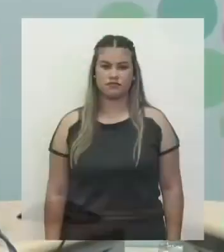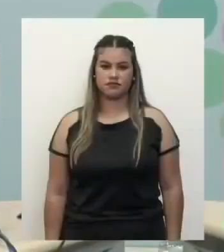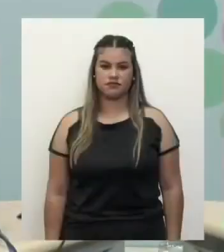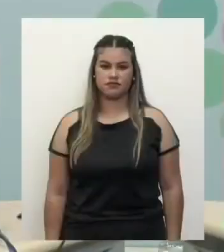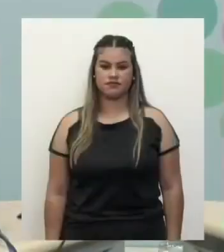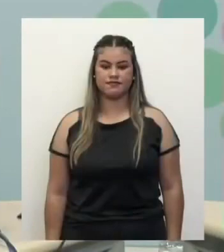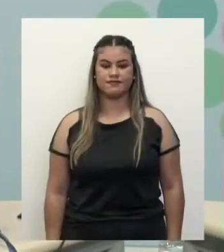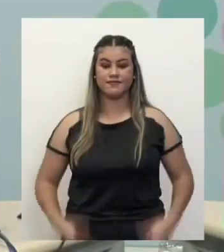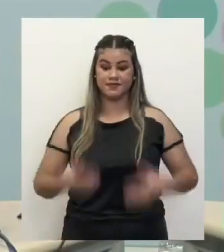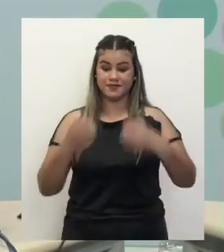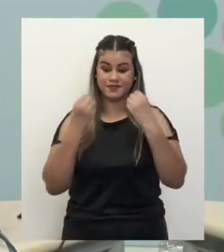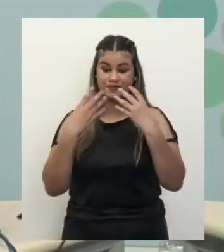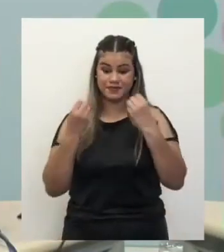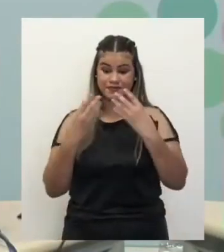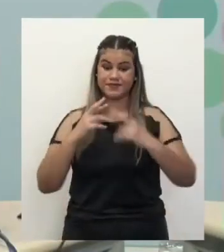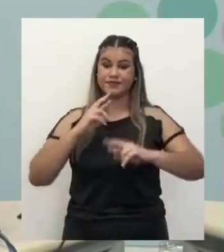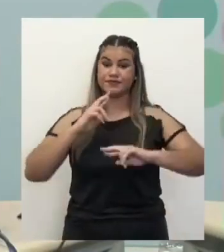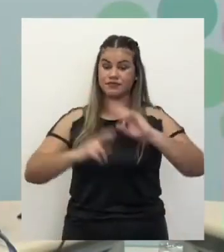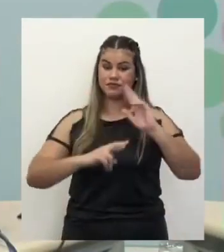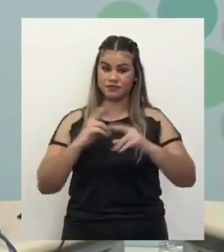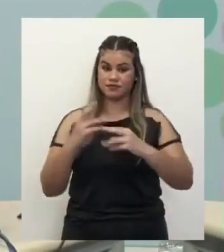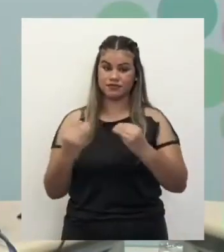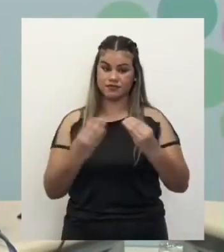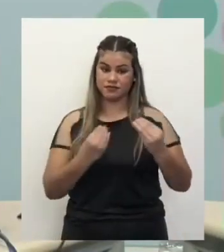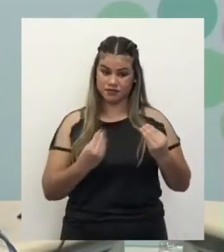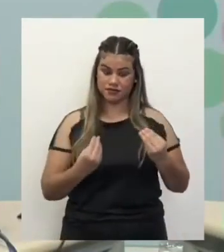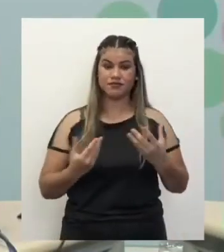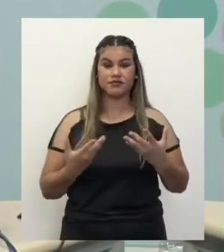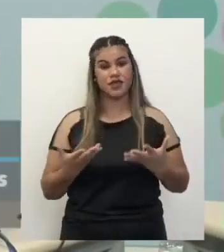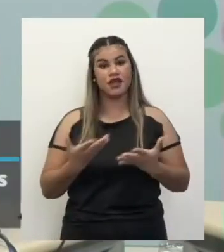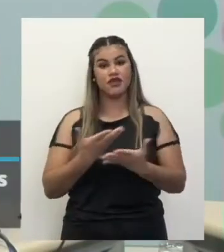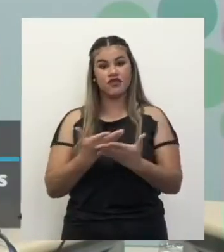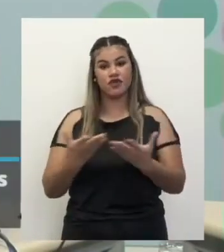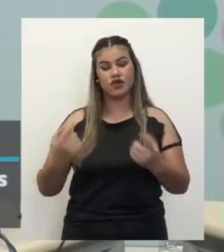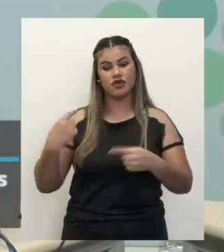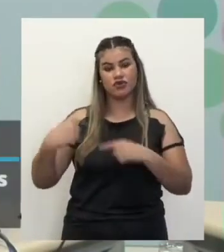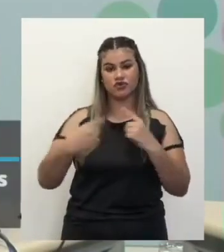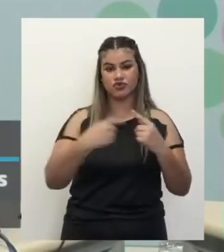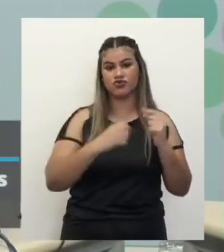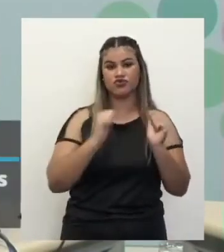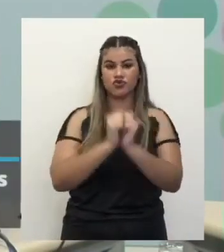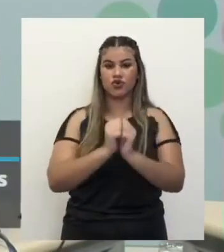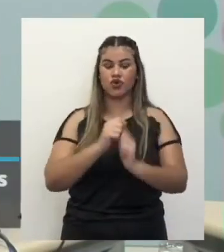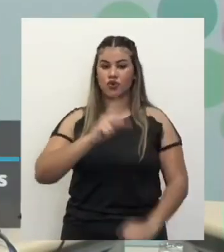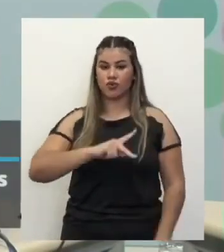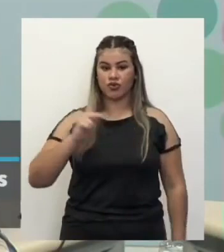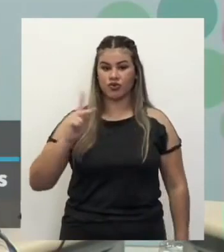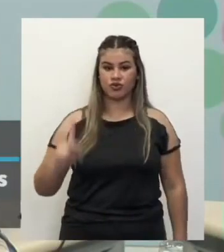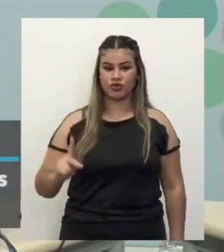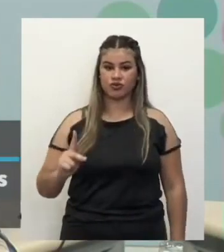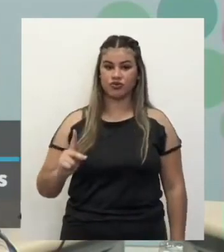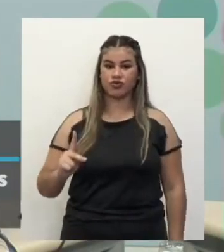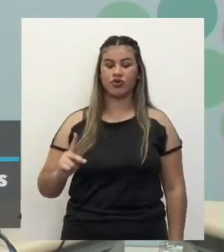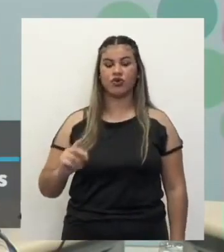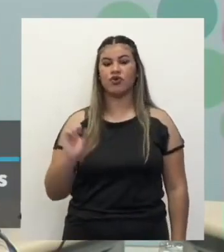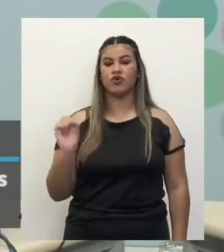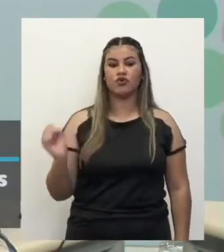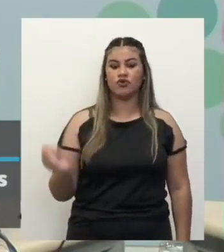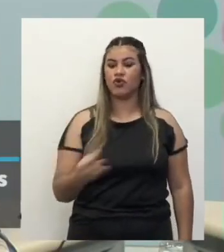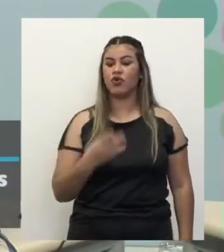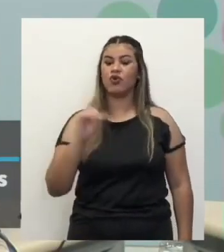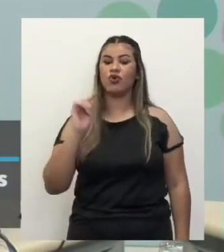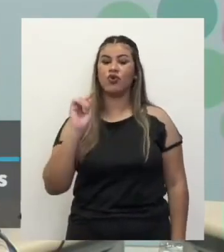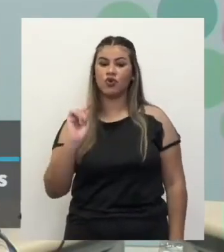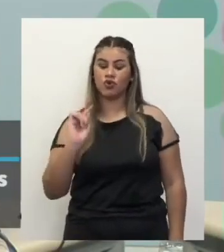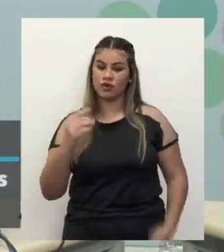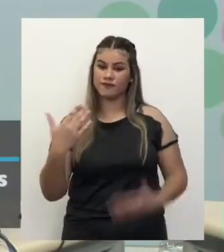Muito bem, tivemos aí várias contribuições e fica aí para você discutir com seus professores, né? O que é a inovação,